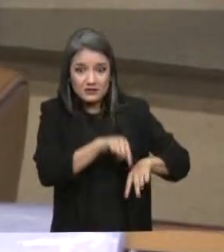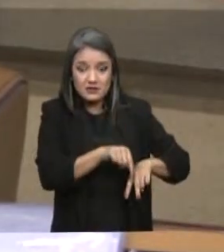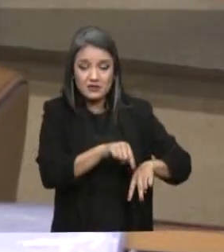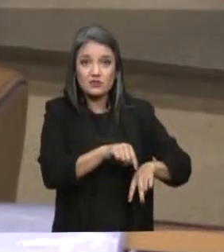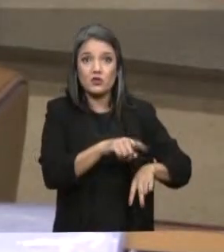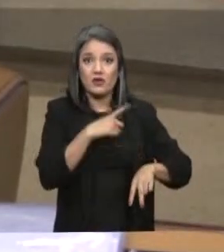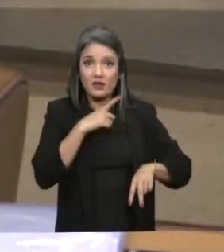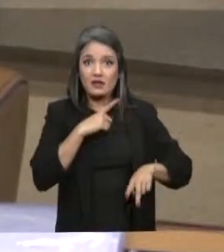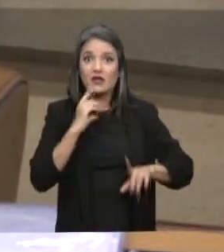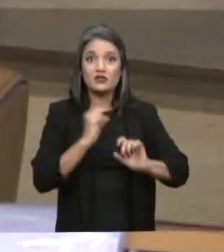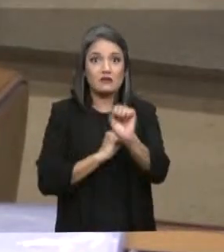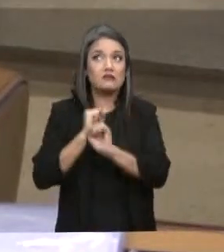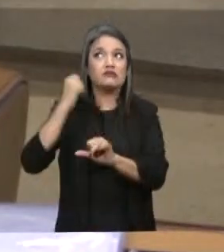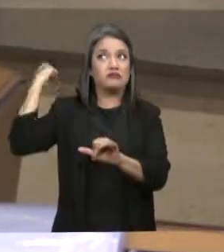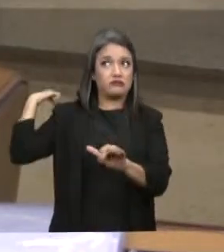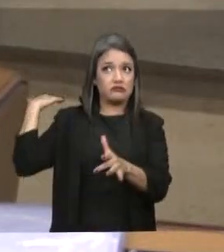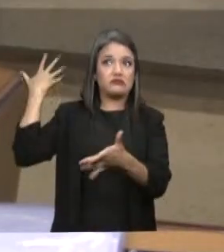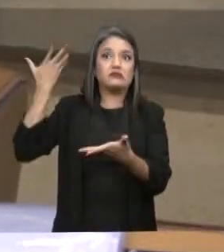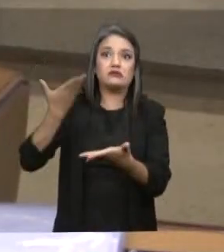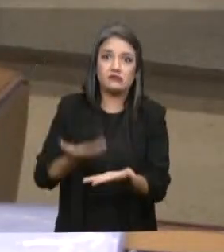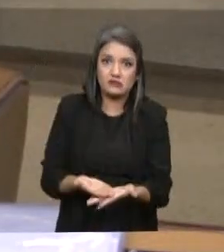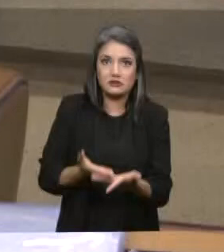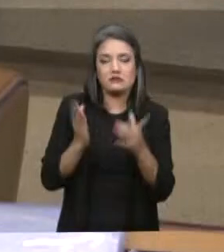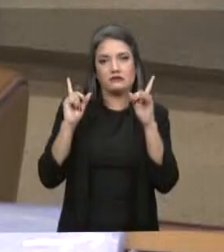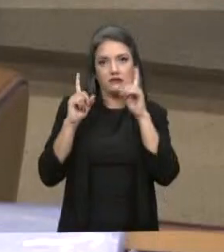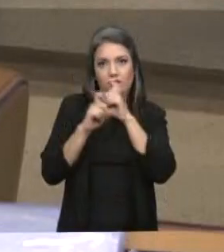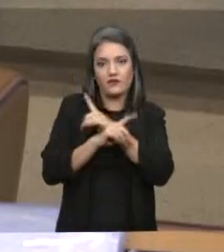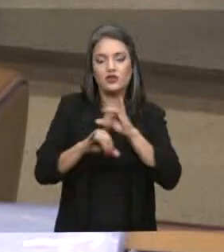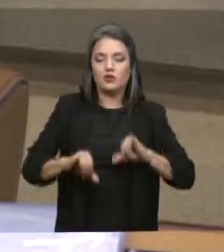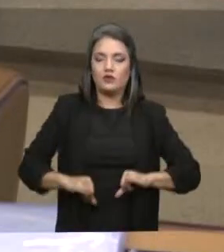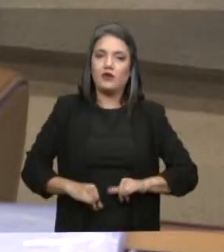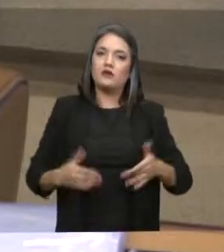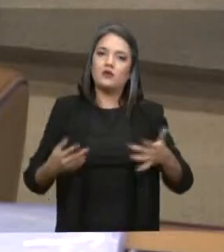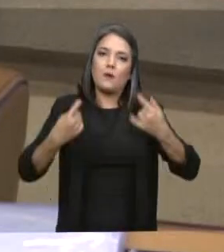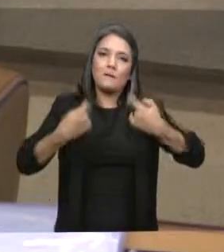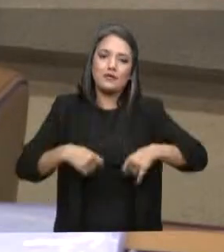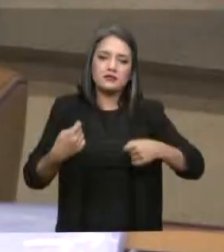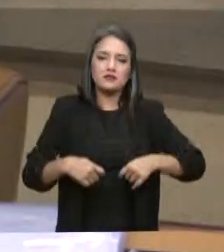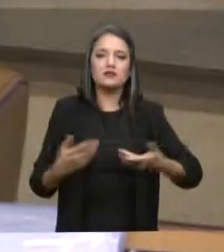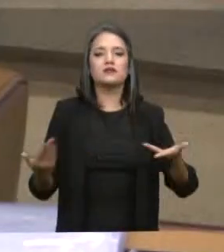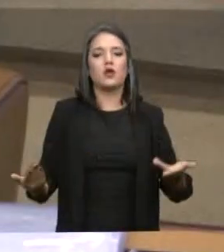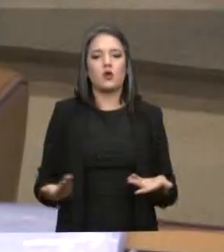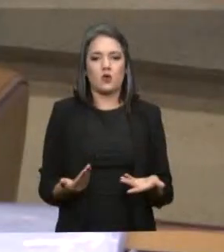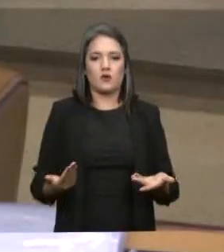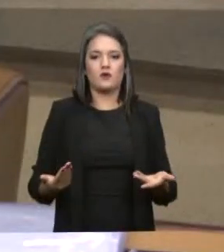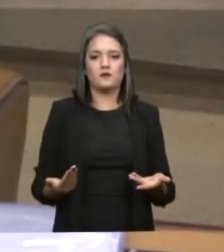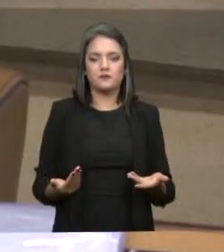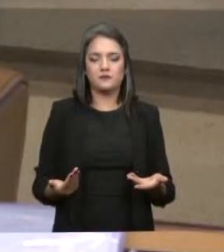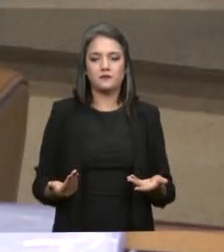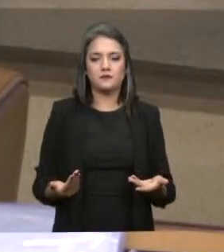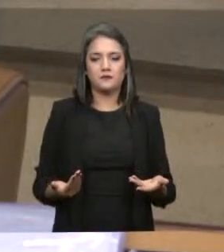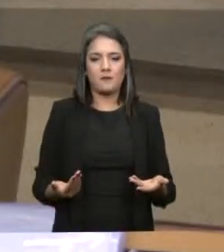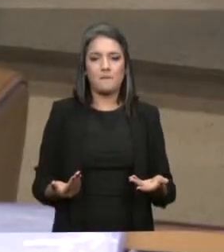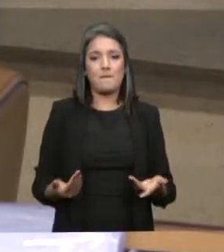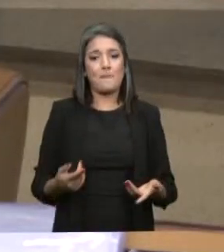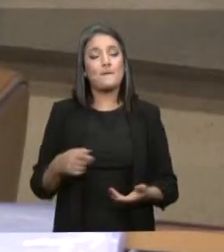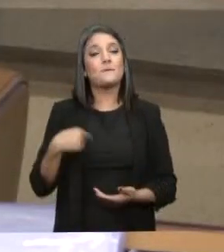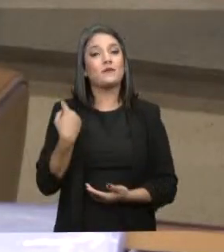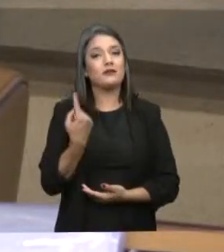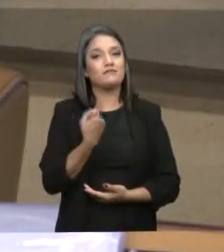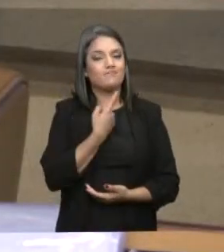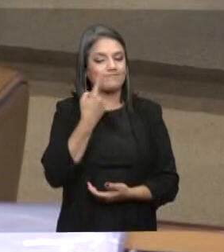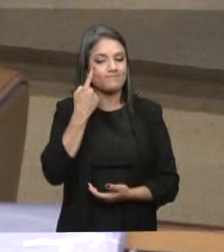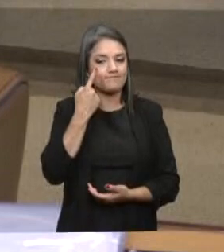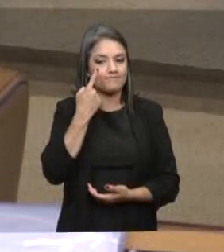para ser generosos então é preciso que isso se de alguma forma nós temos convivido